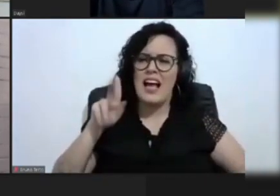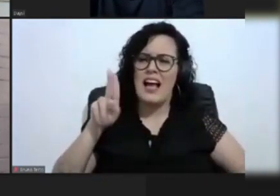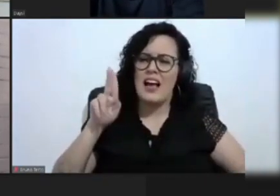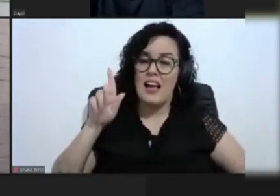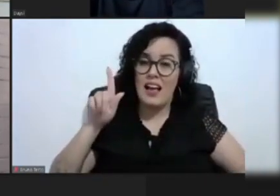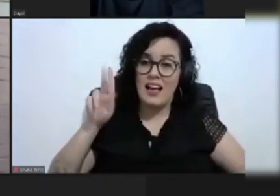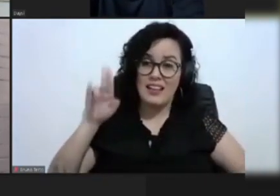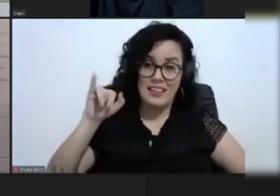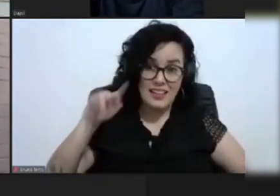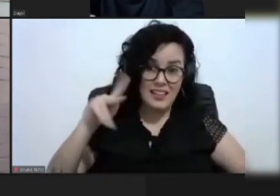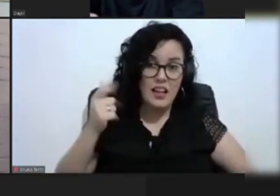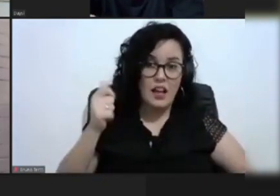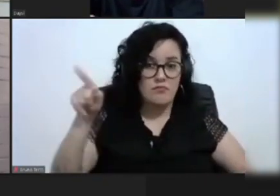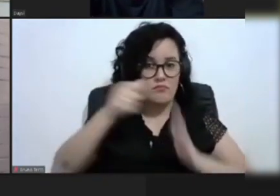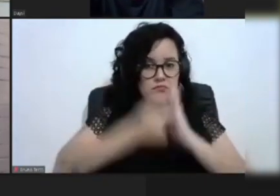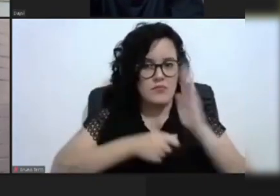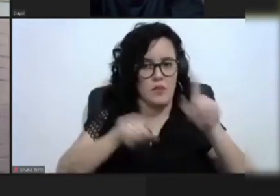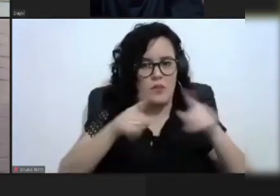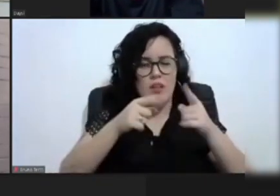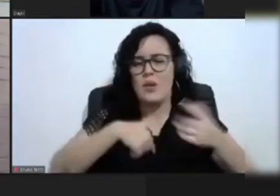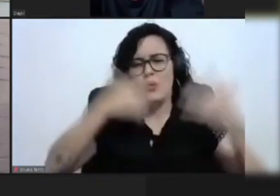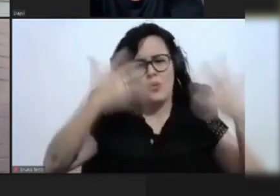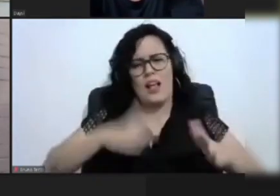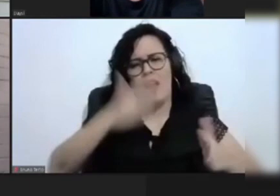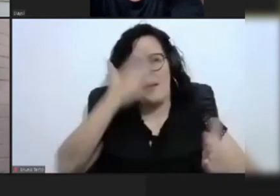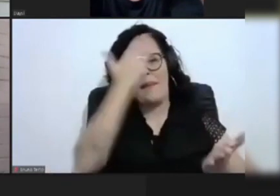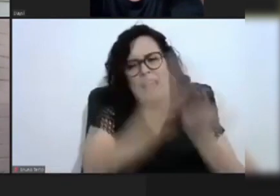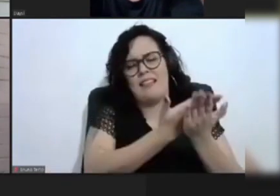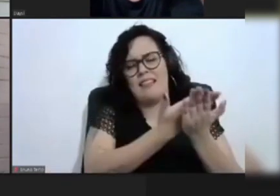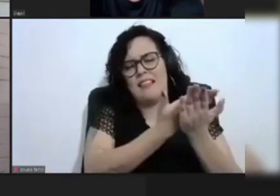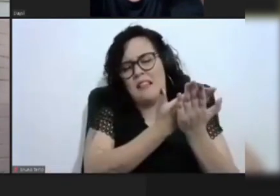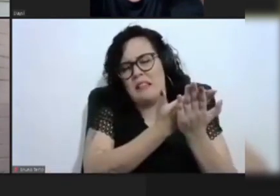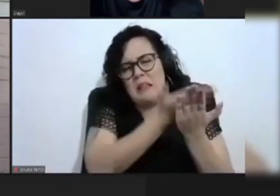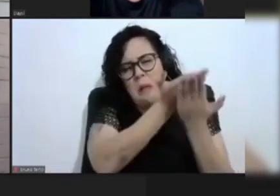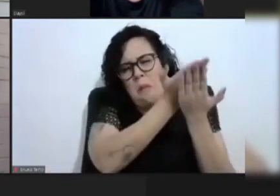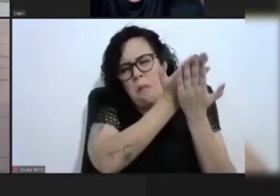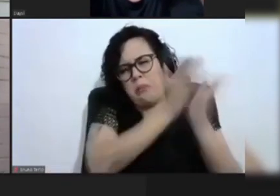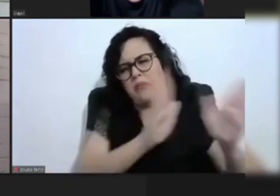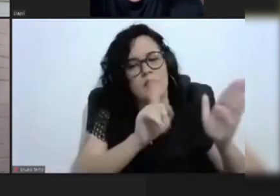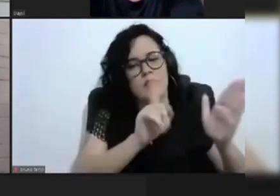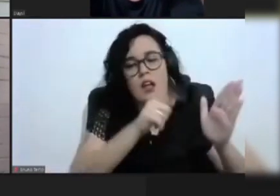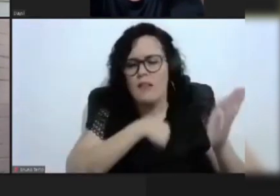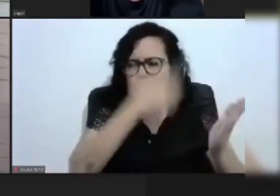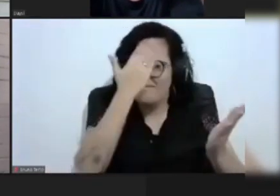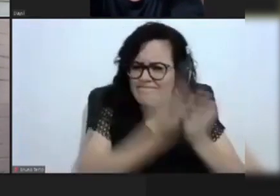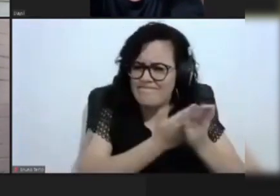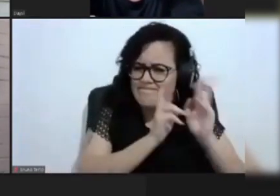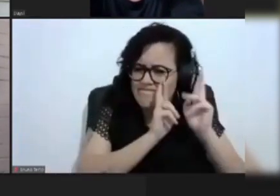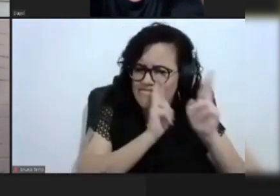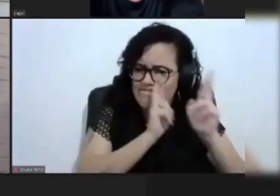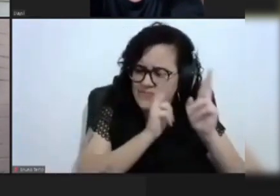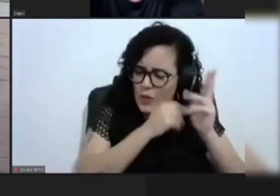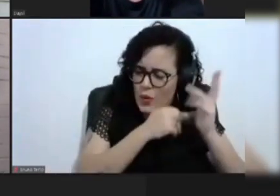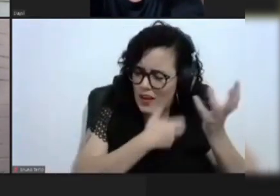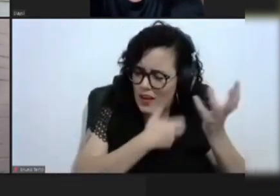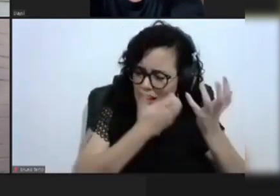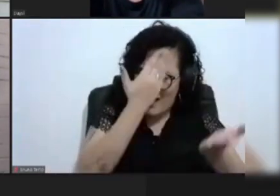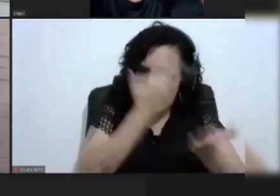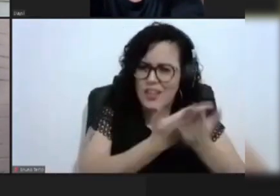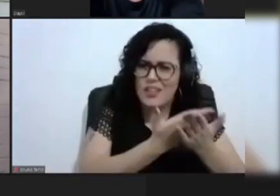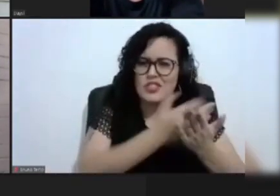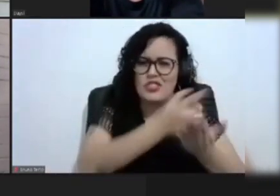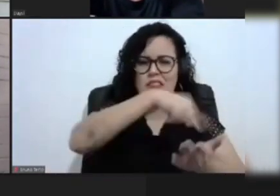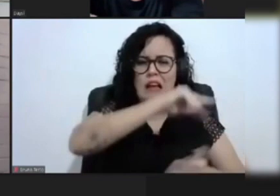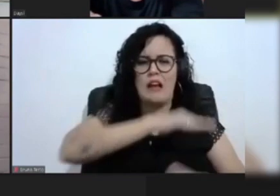porque não, essa crença eu não quero perder, essa crença eu posso deixar de acreditar em mim, mas eu não quero deixar de acreditar nas crianças